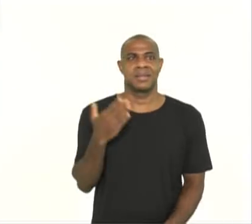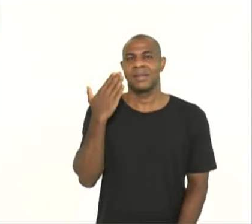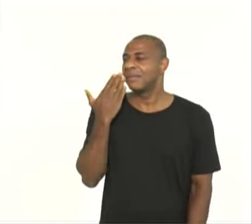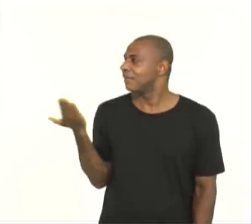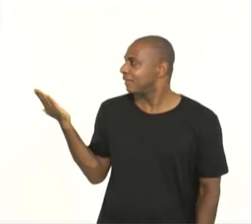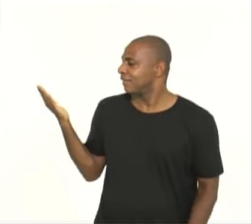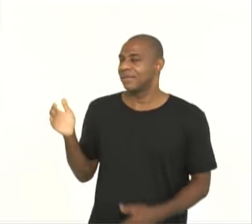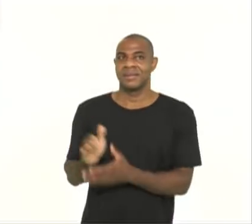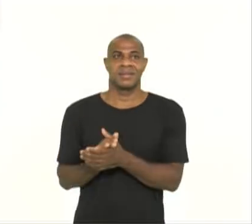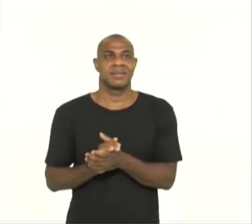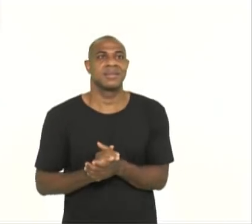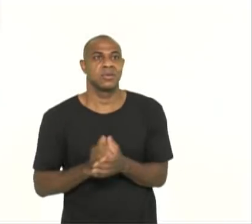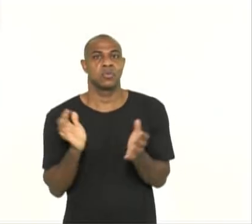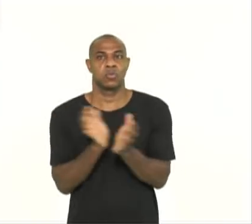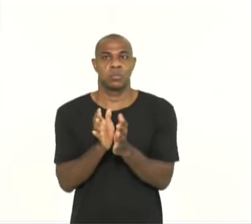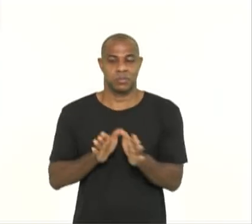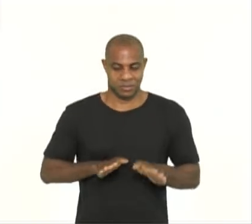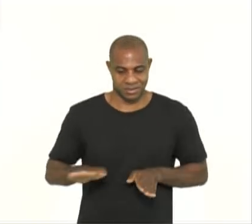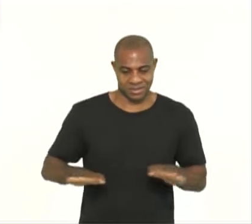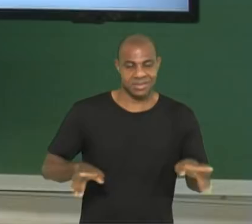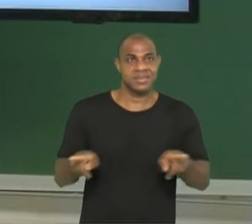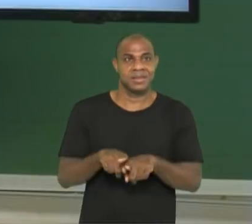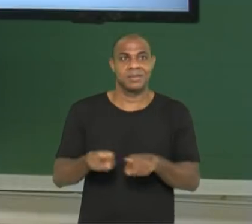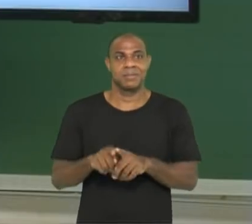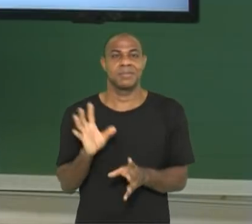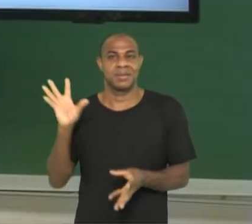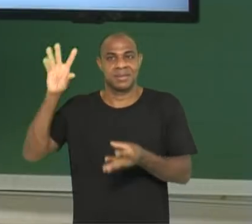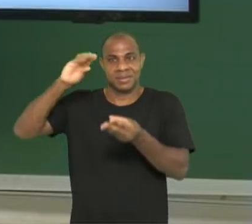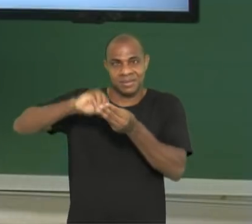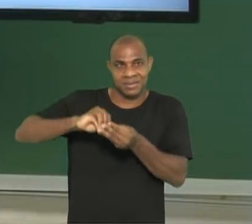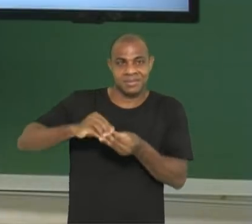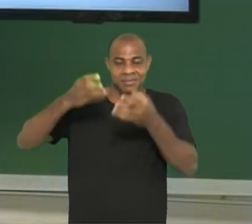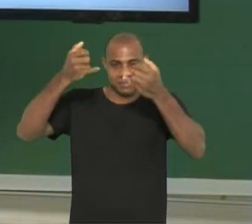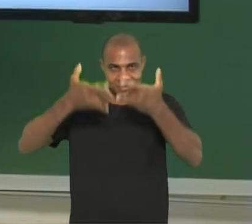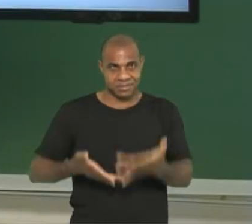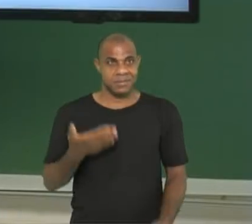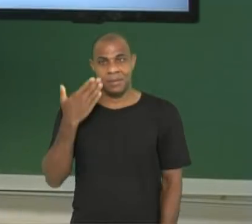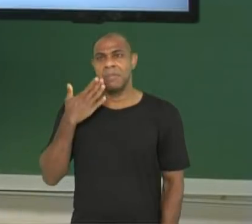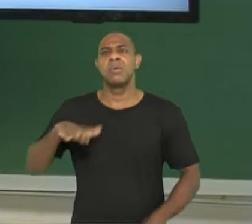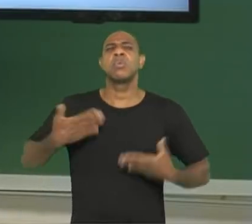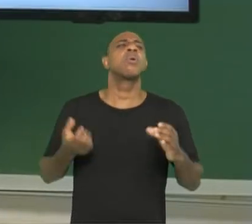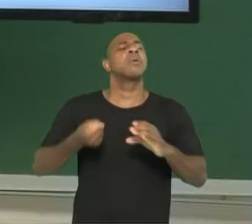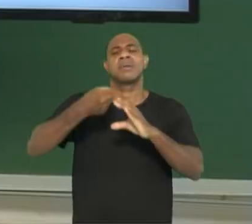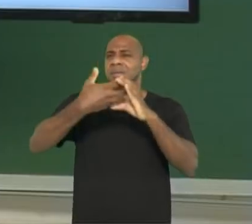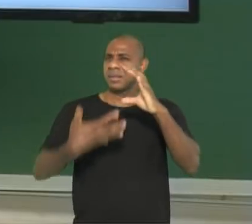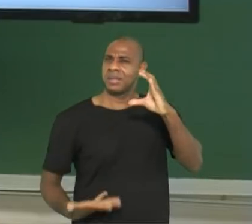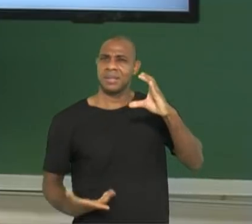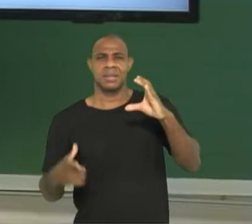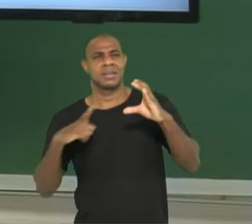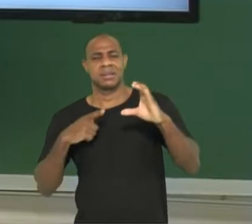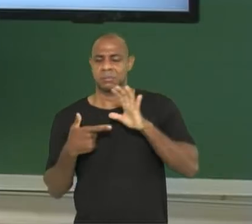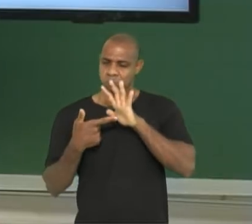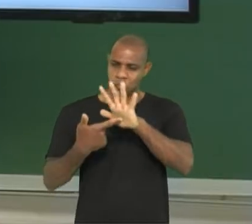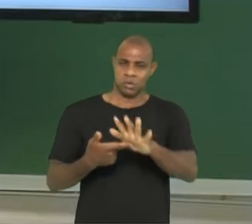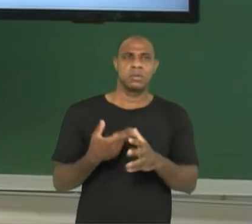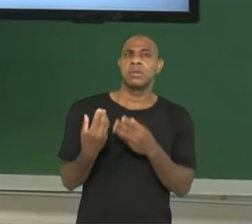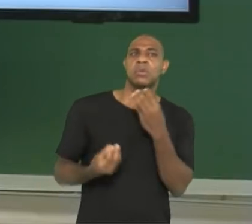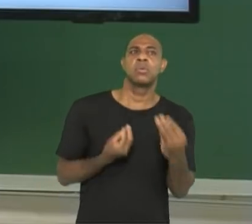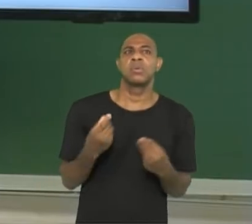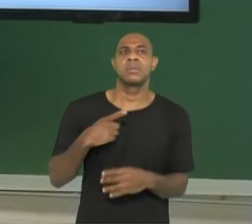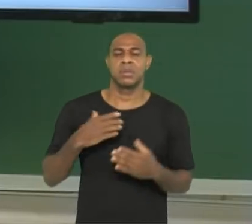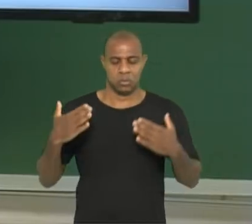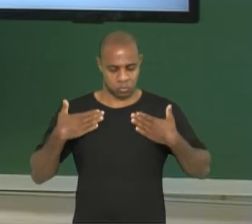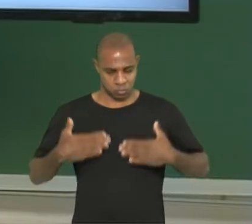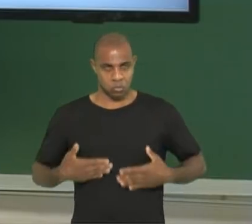aula dos répteis e a gente só está retomando quem são eles. Qual que é a característica que eles compartilham? Eles têm o